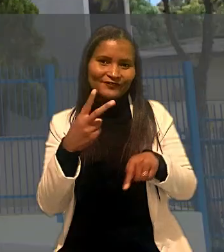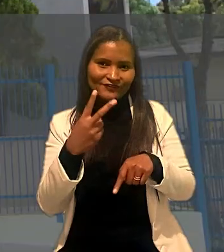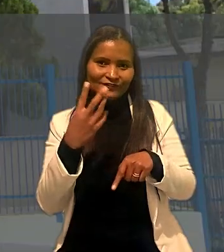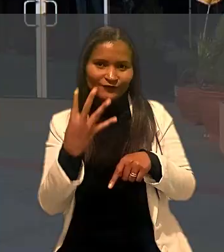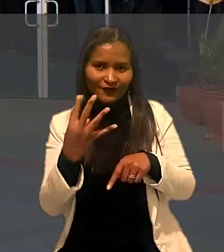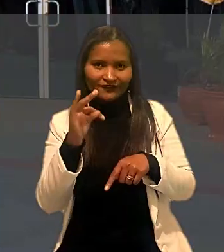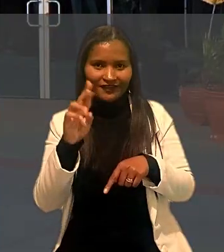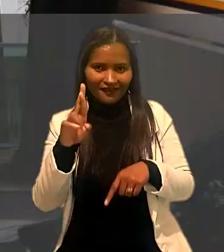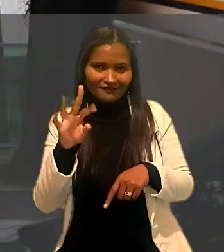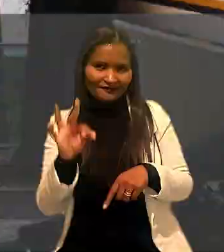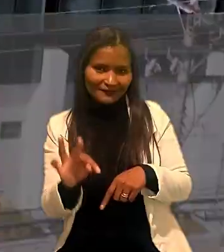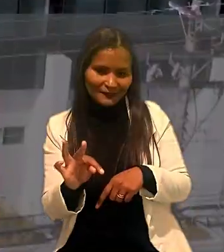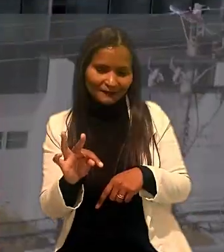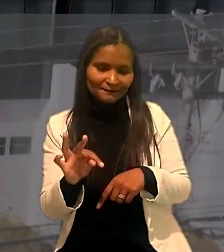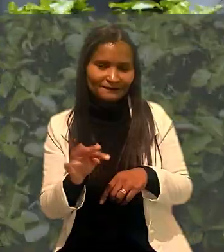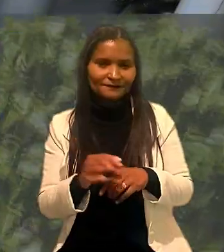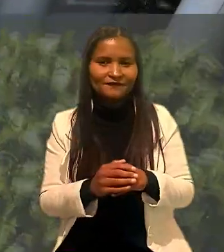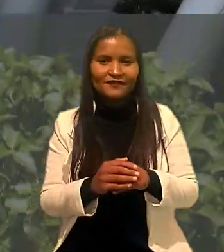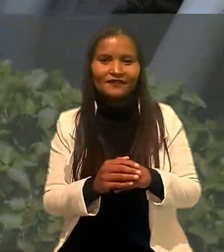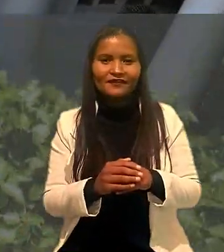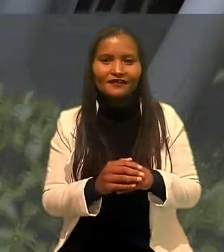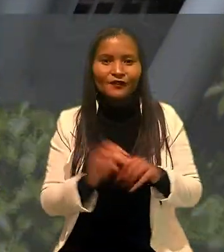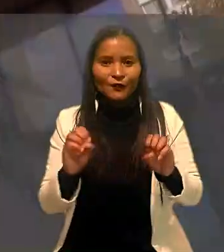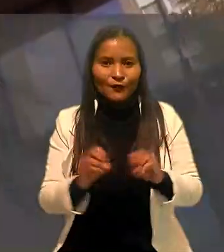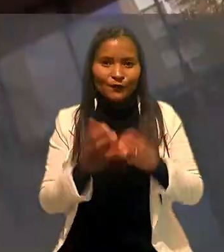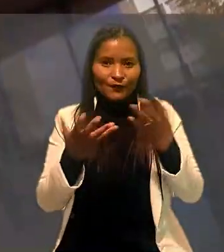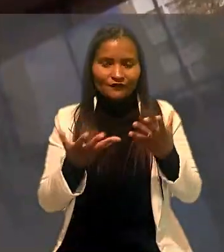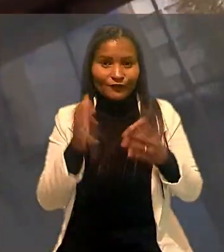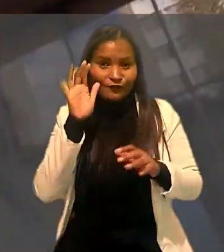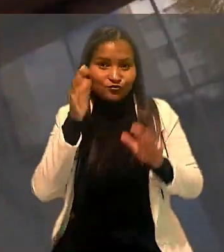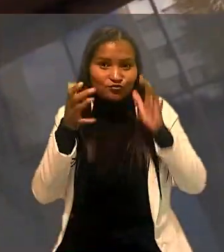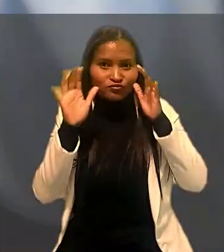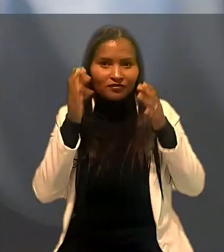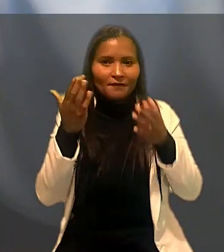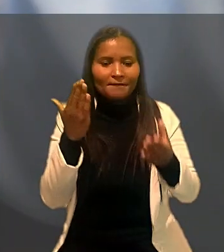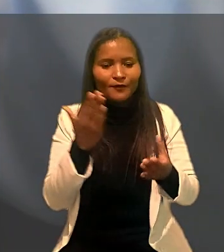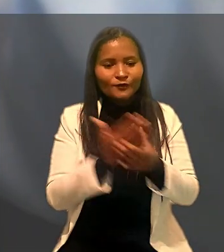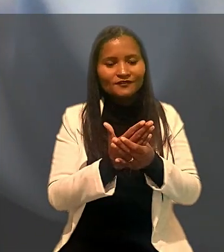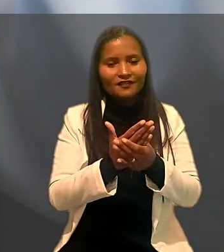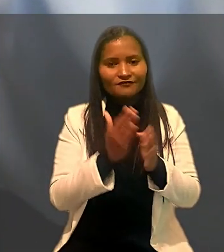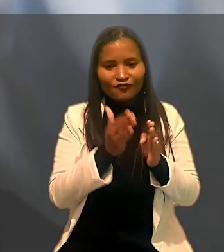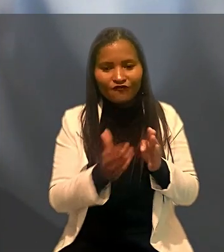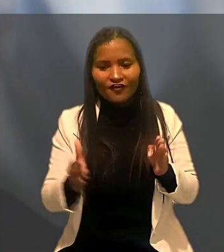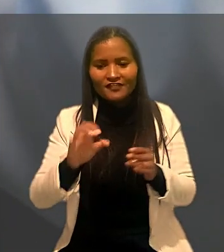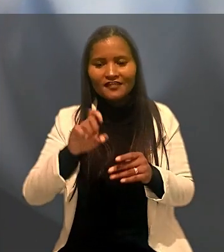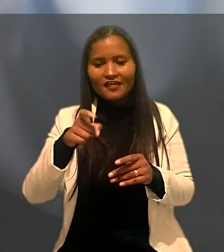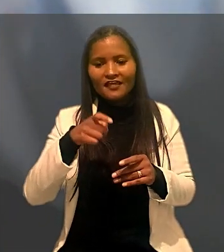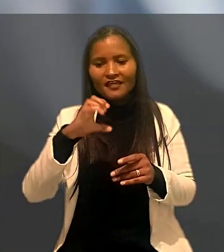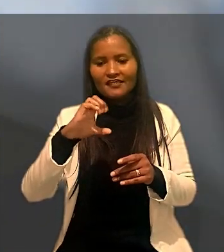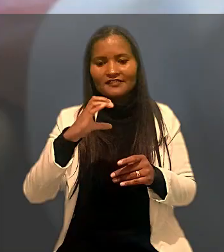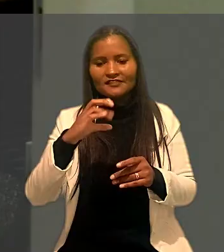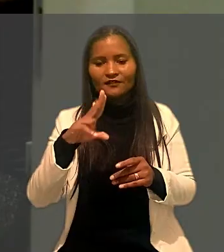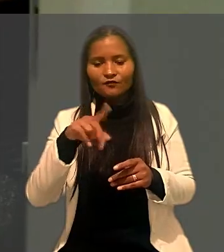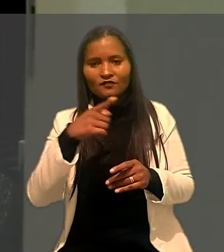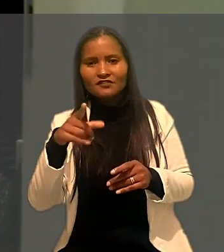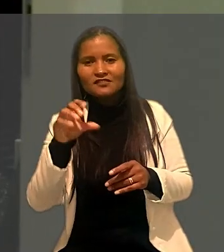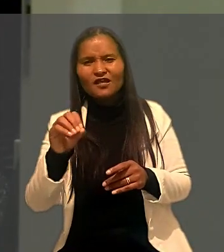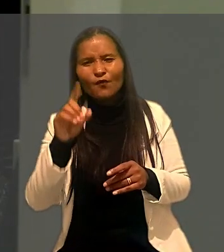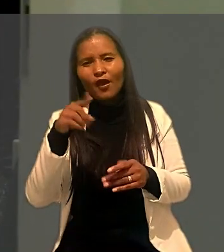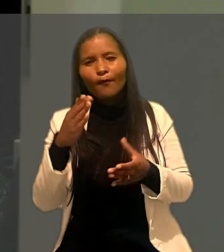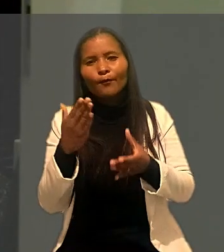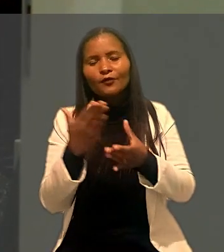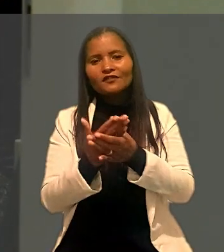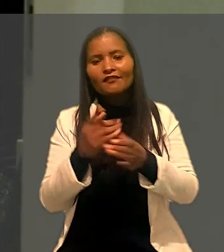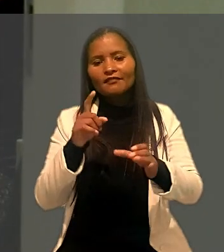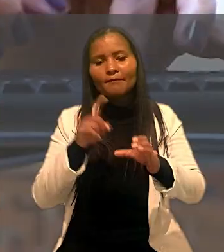Trabalho e os 24 Tribunais Regionais do Trabalho. O evento soluciona processos em fase de execução, que são